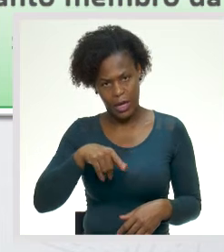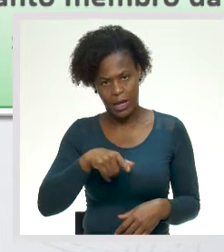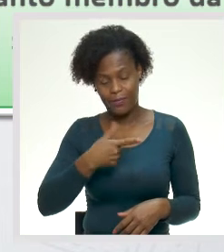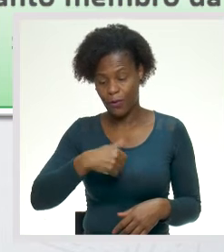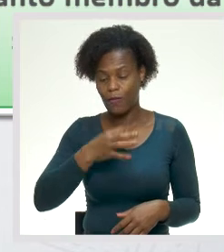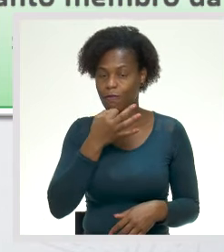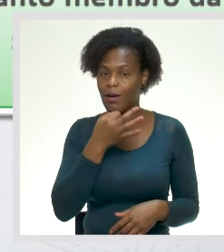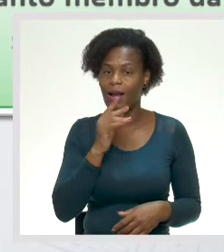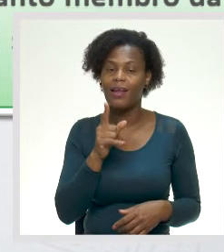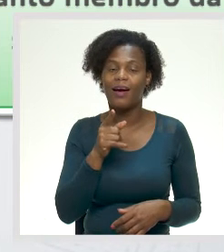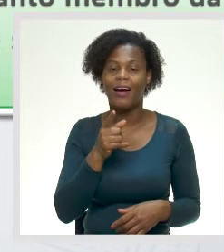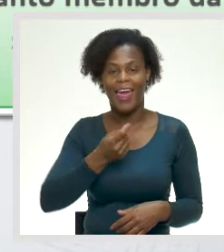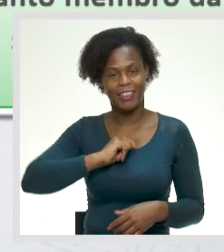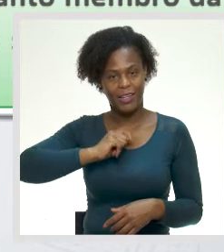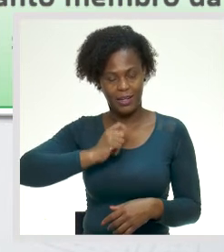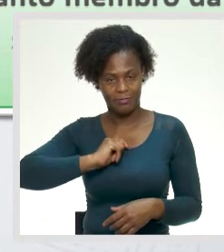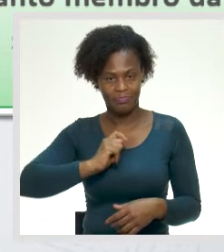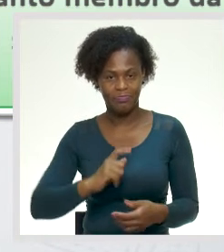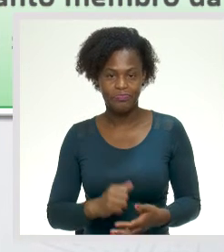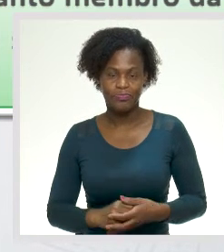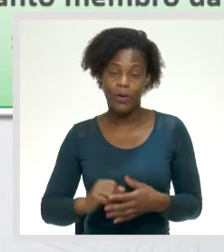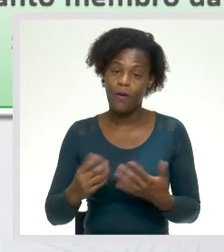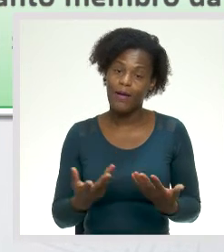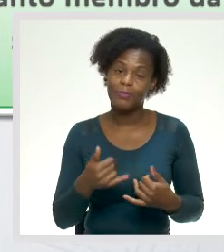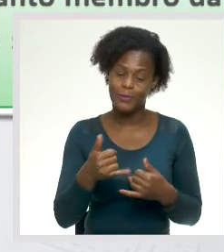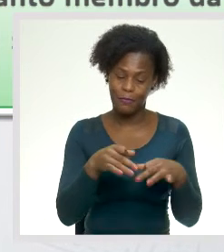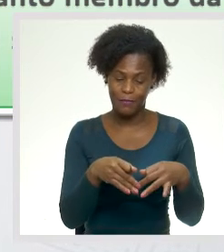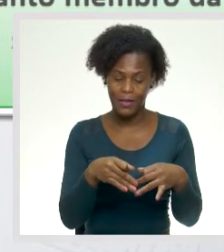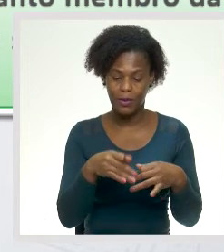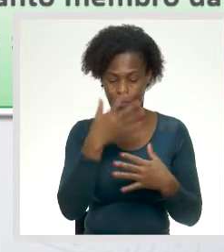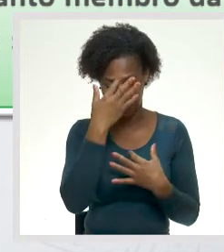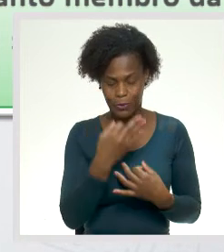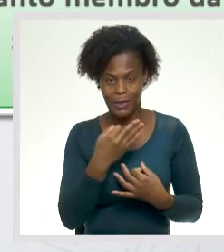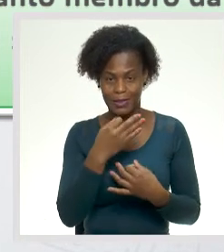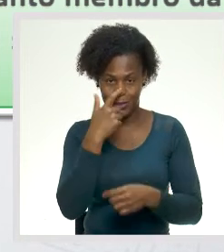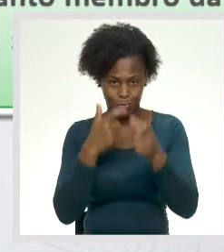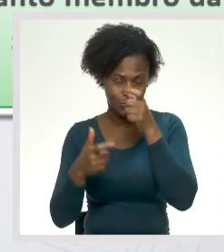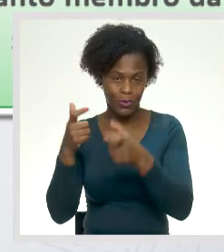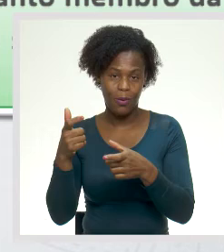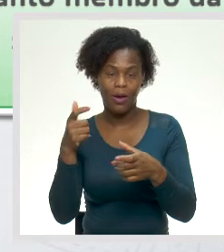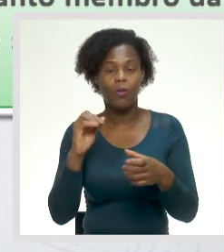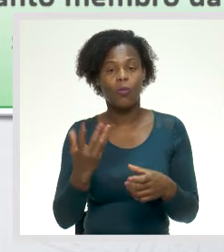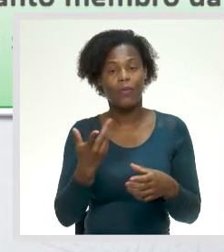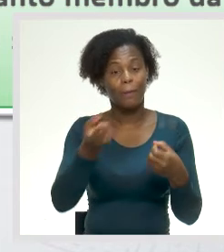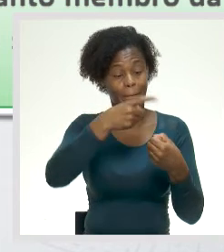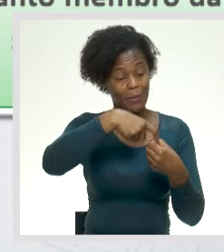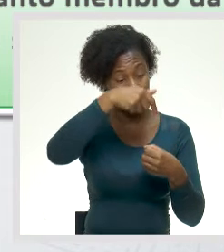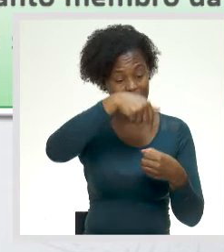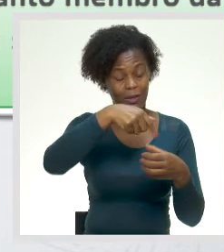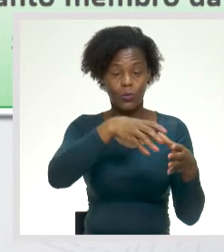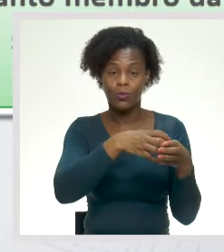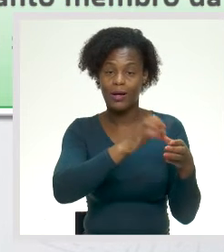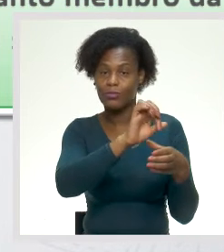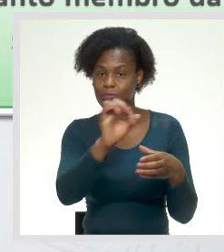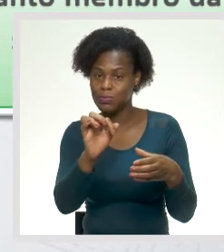falamos então da ética. E, finalmente, o comportamento do cidadão enquanto membro da sua